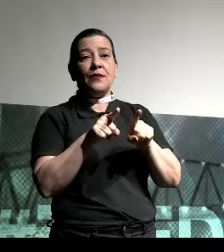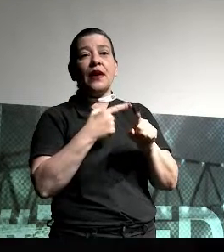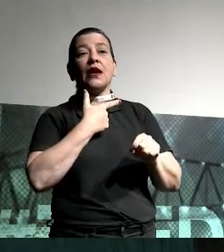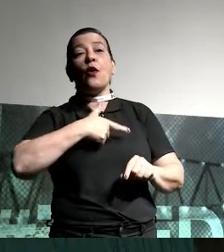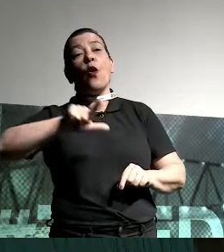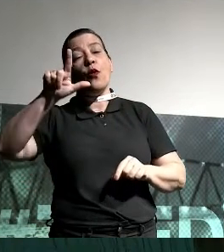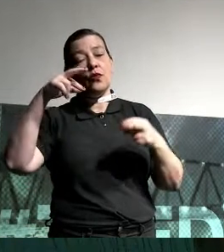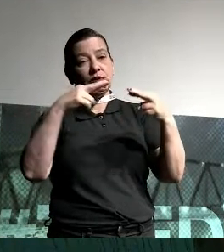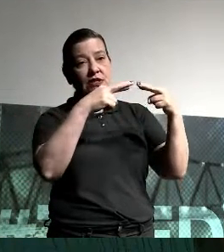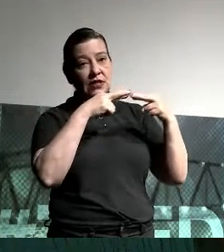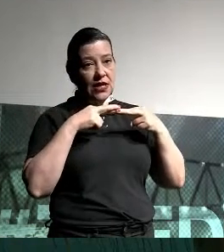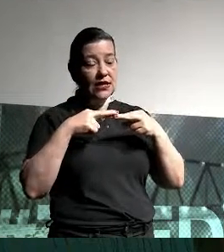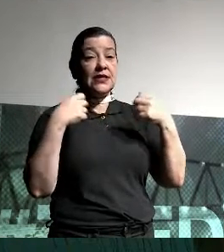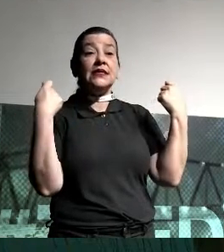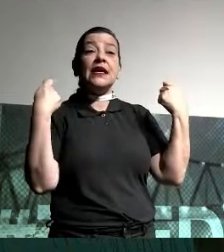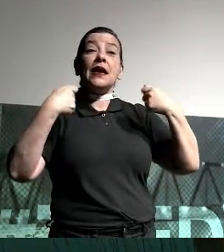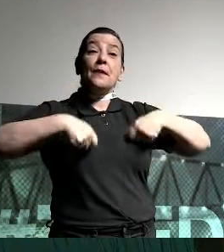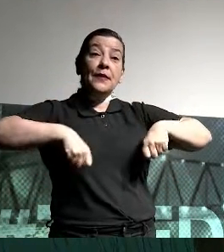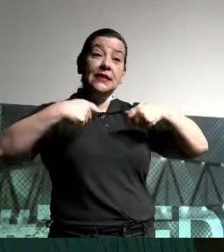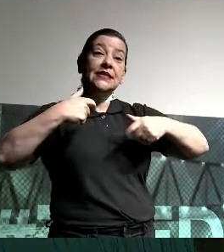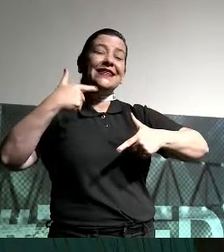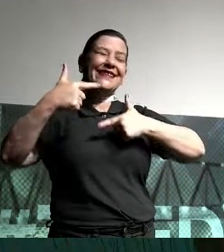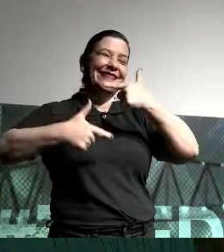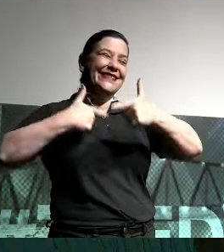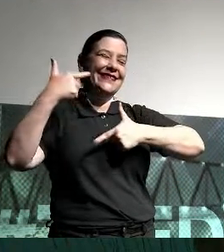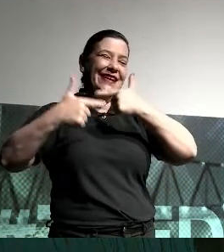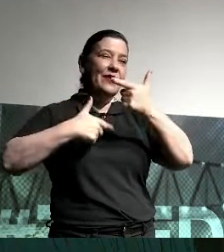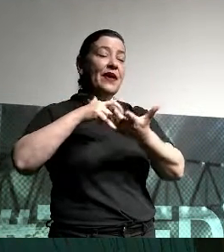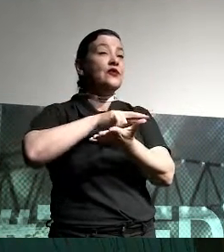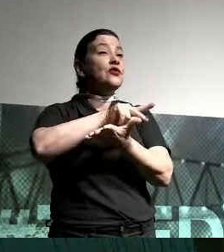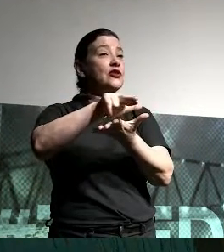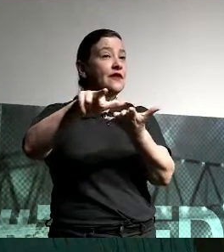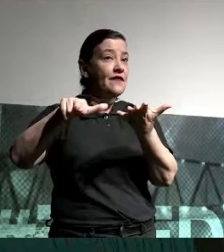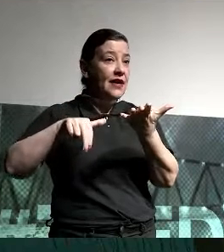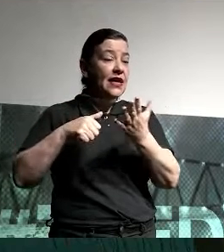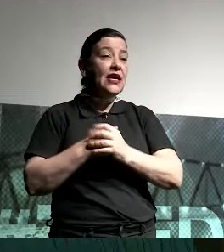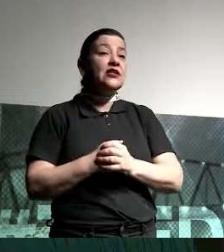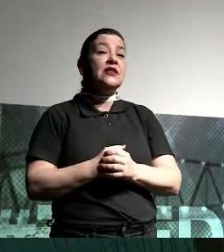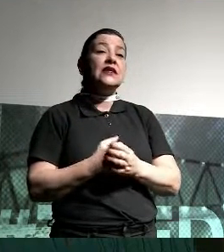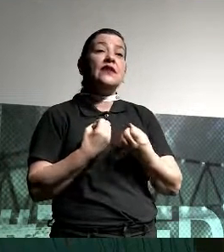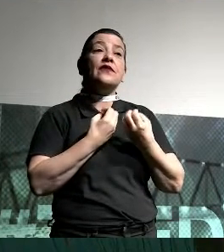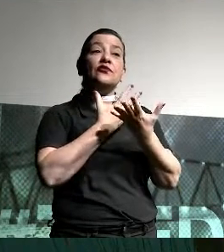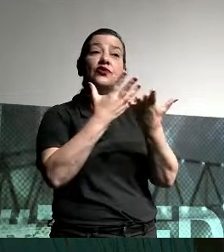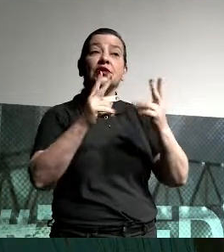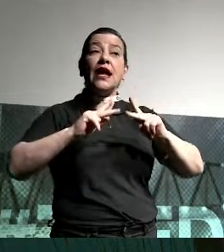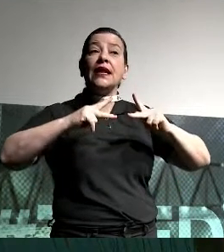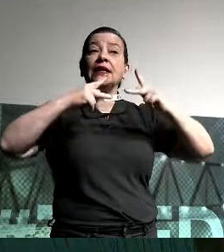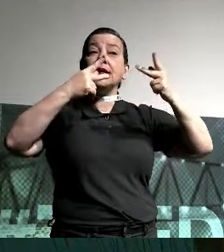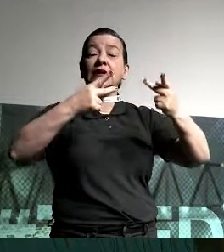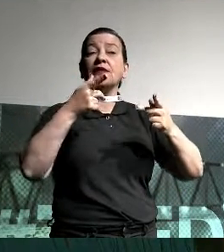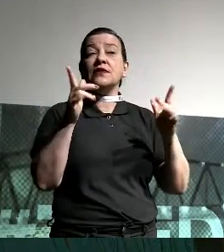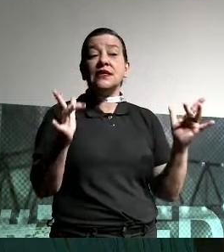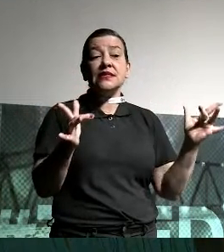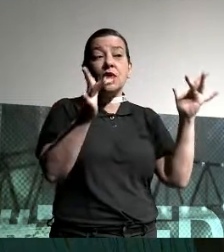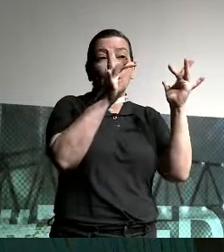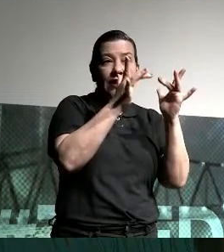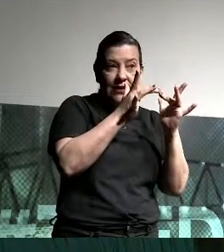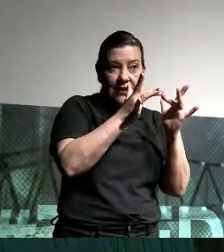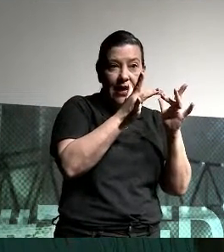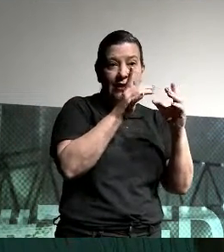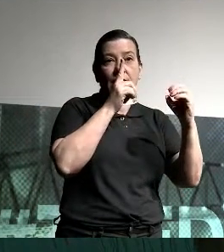redes assim, você tem serviços que oferecem isso, como Infura, por exemplo, eles vão oferecer links para você conseguir se conectar ao